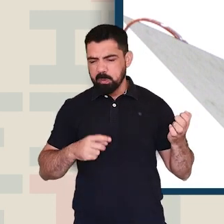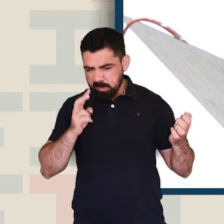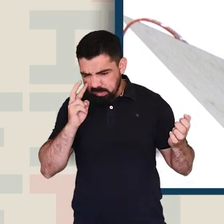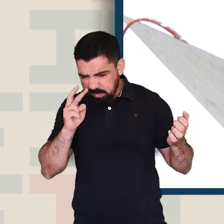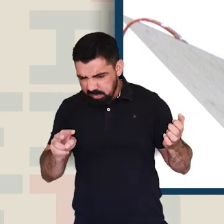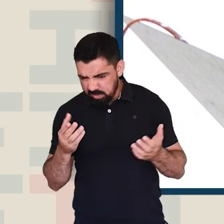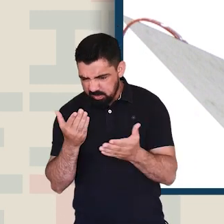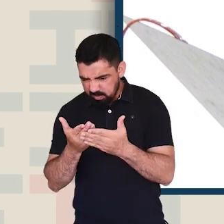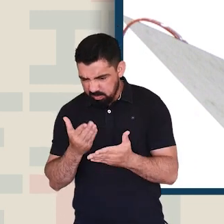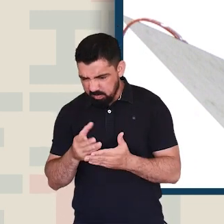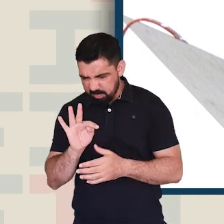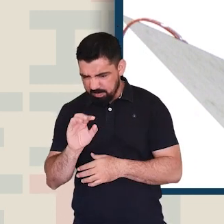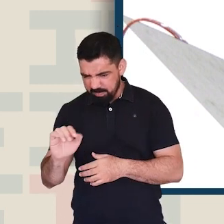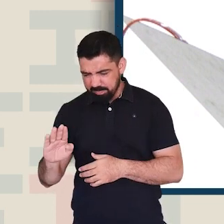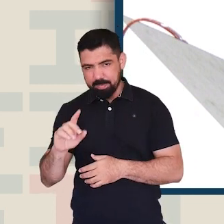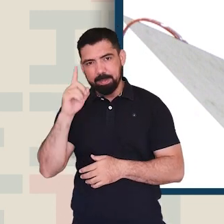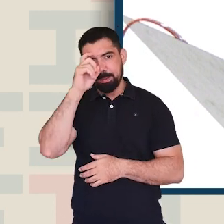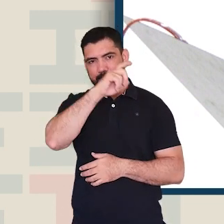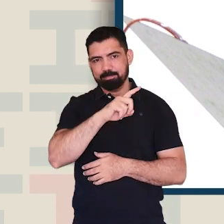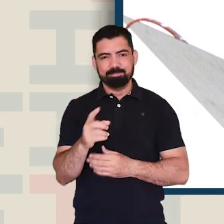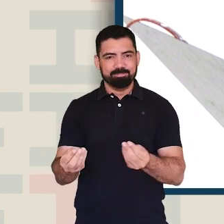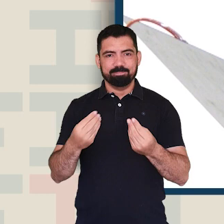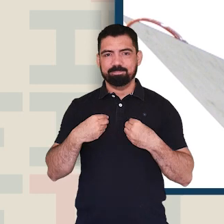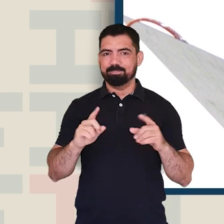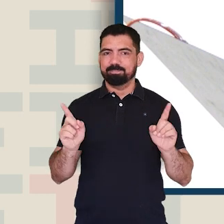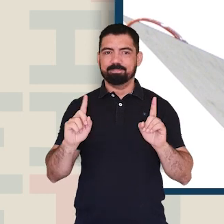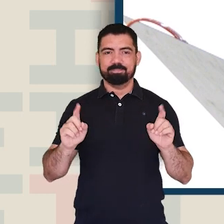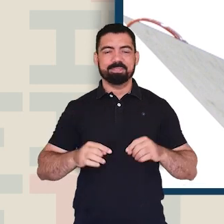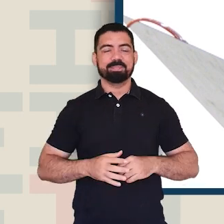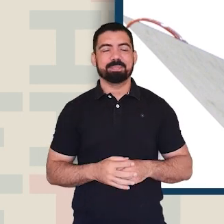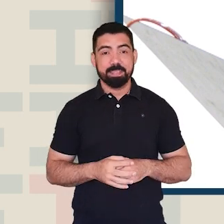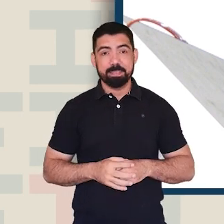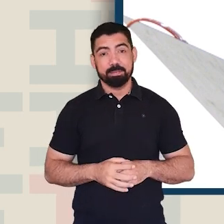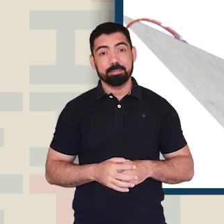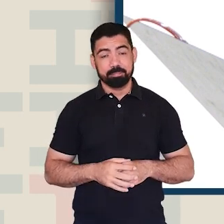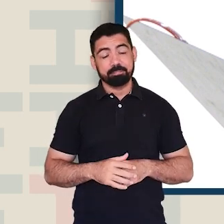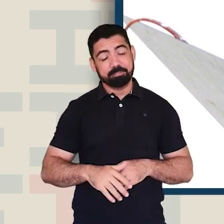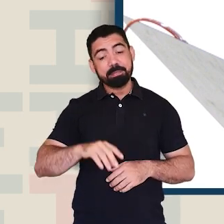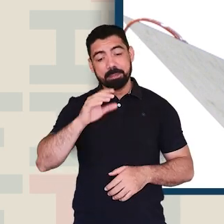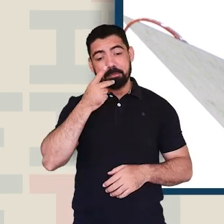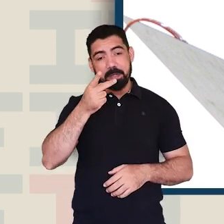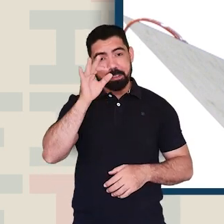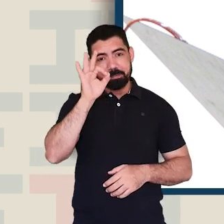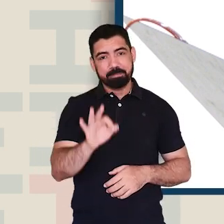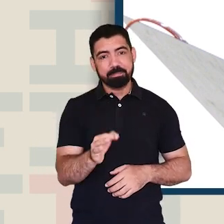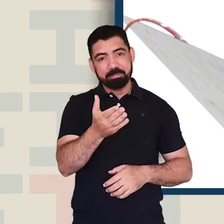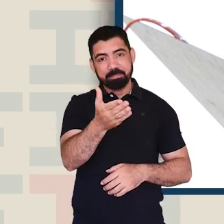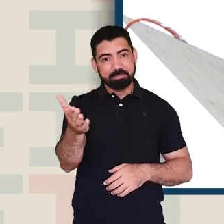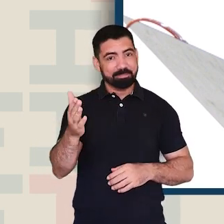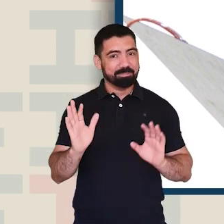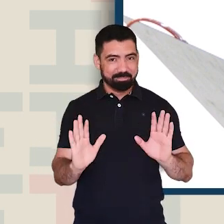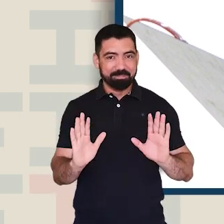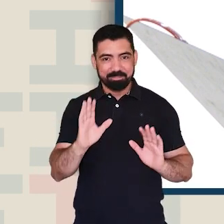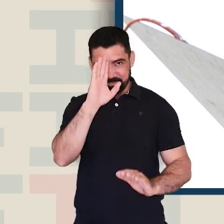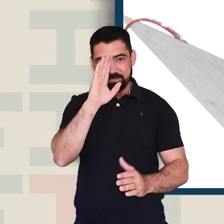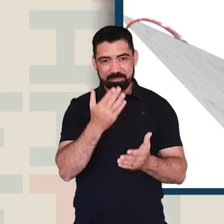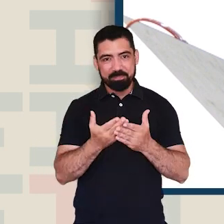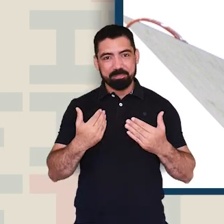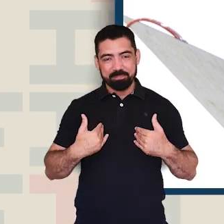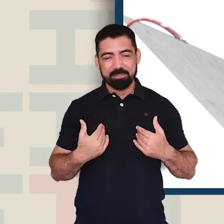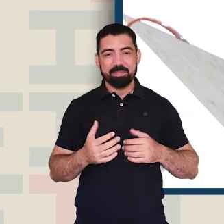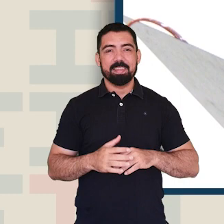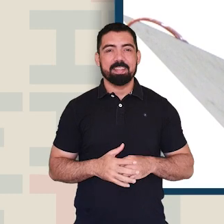palco, num estúdio de ensaio, numa gravação, não vai aparecer uma tablatura. Isso eu garanto para vocês, certo?